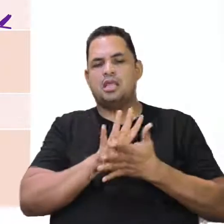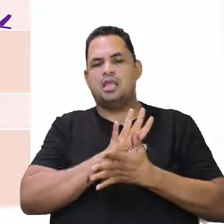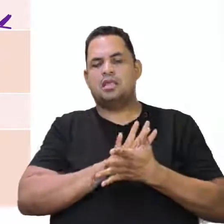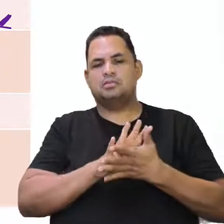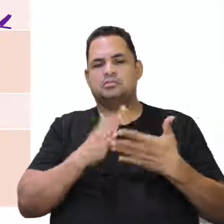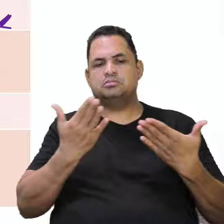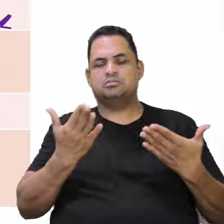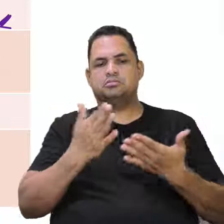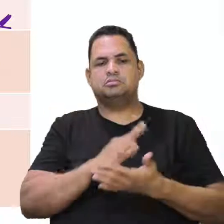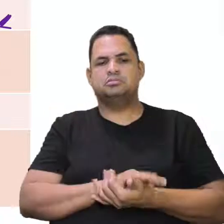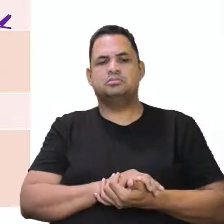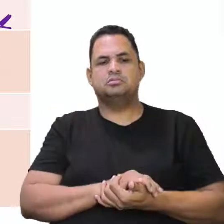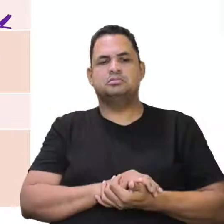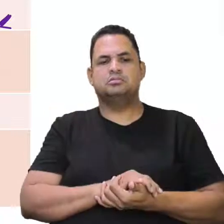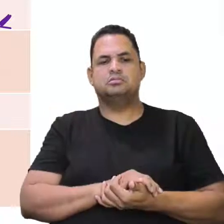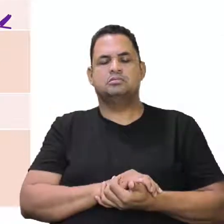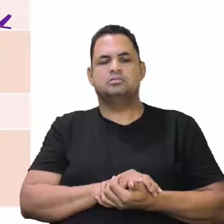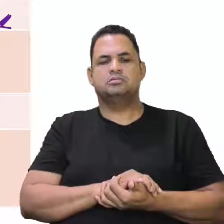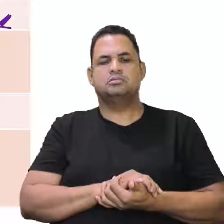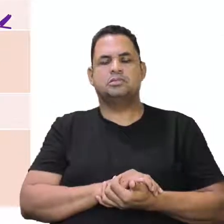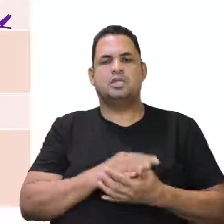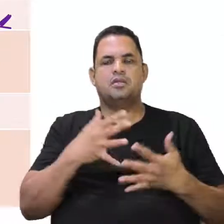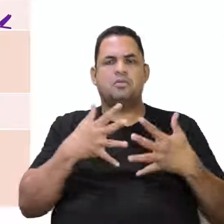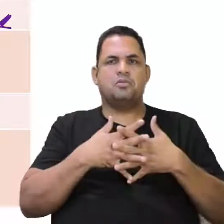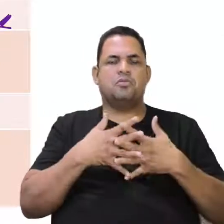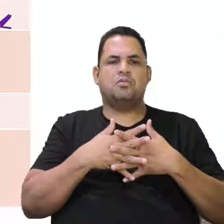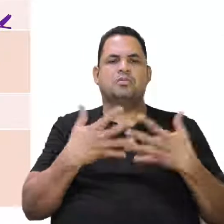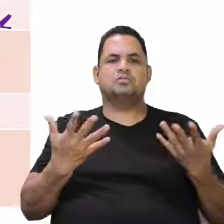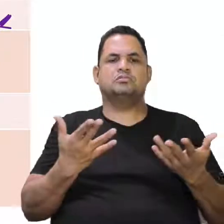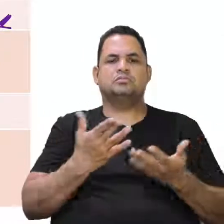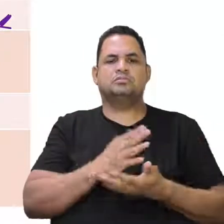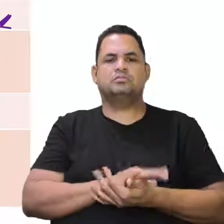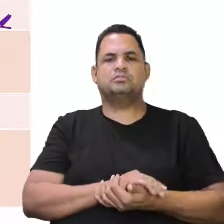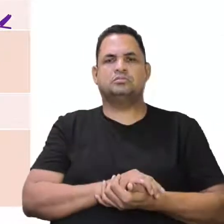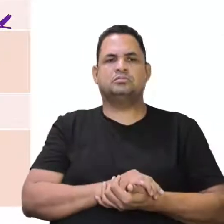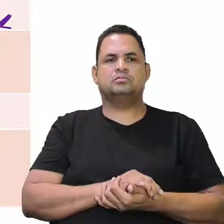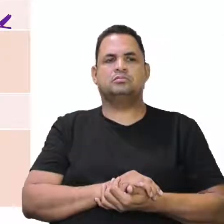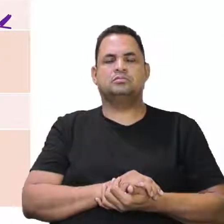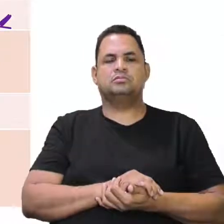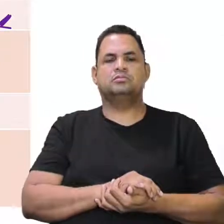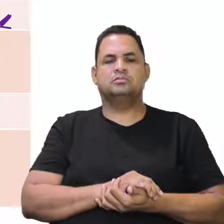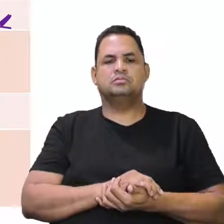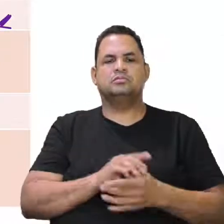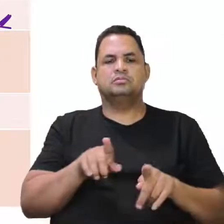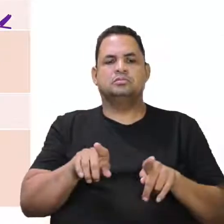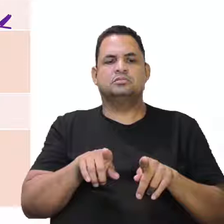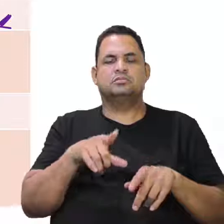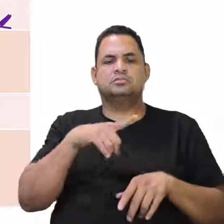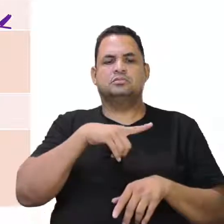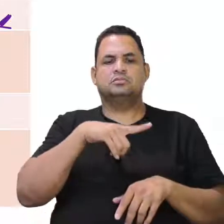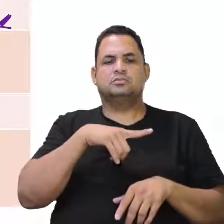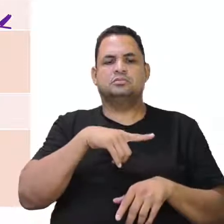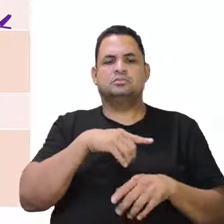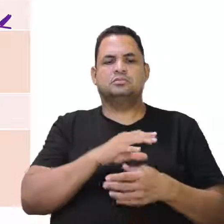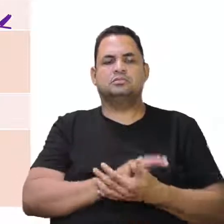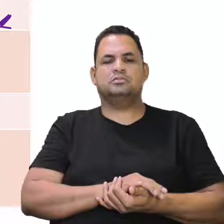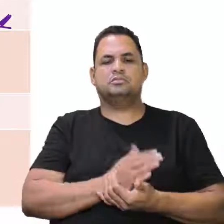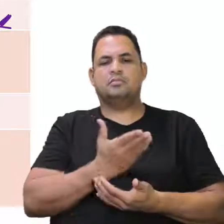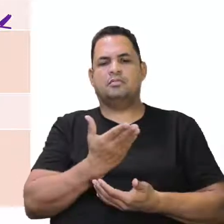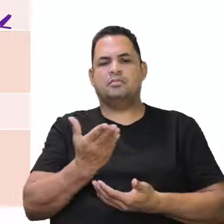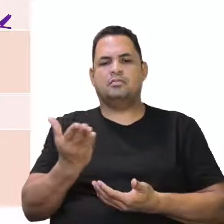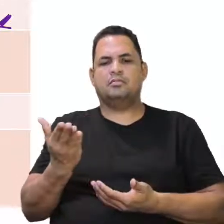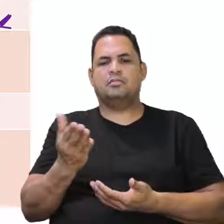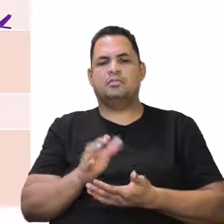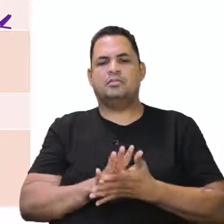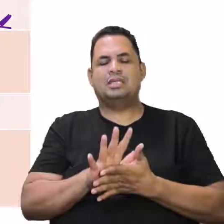anything, que há aquela confusão em querer usar o nothing no lugar do anything. Então, nós temos aqui, nothing is